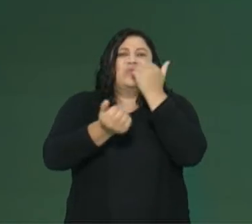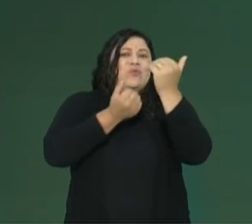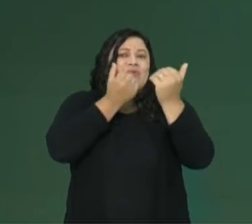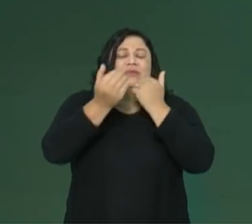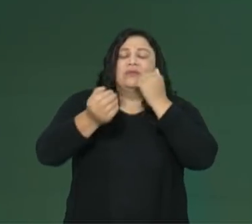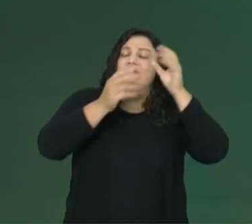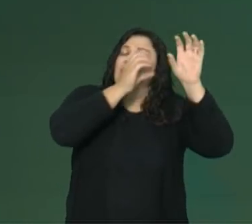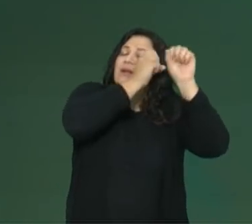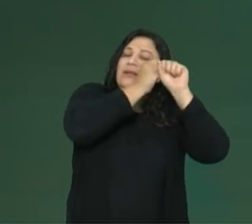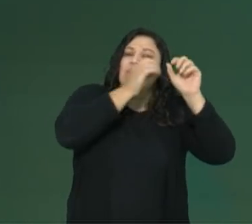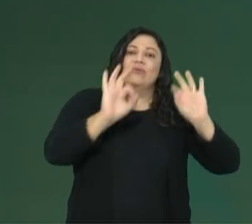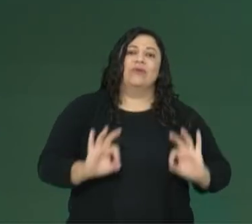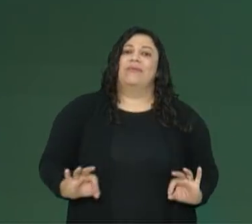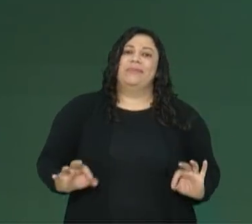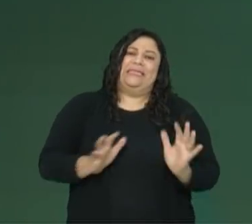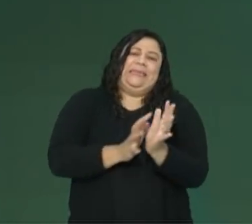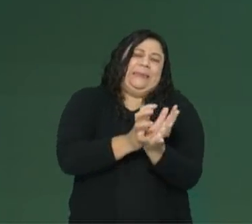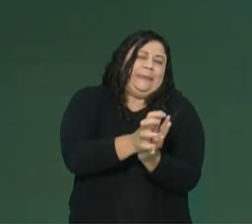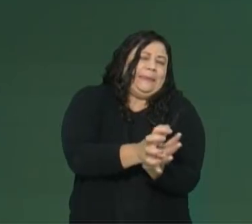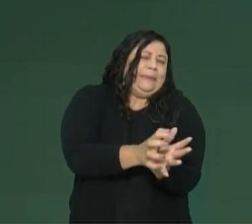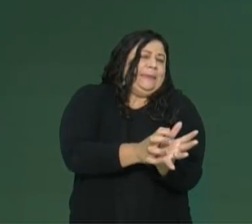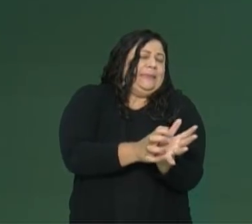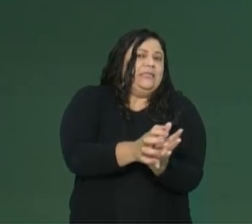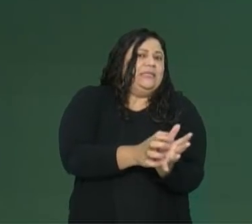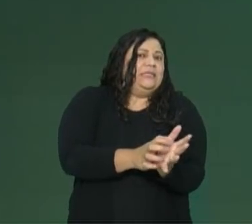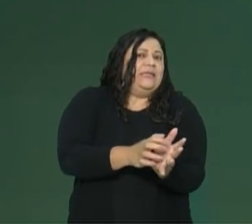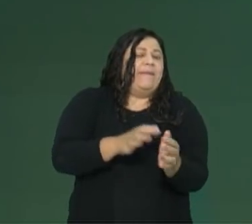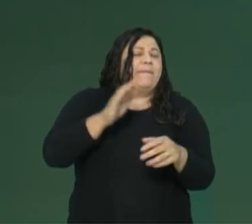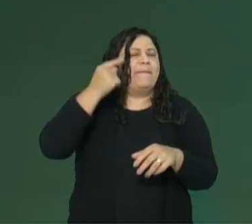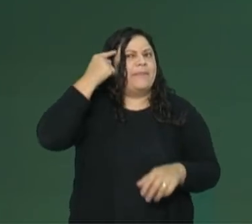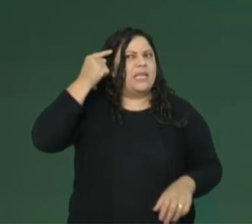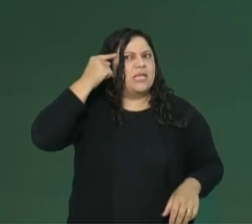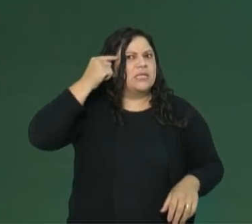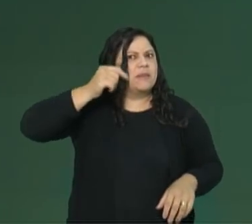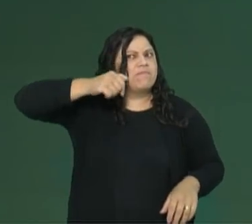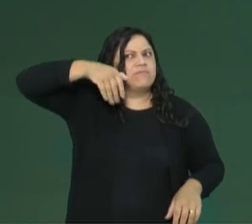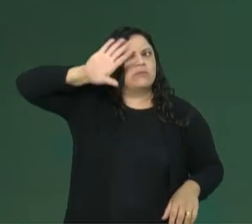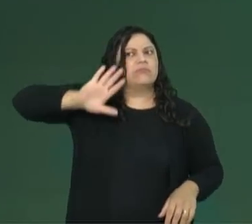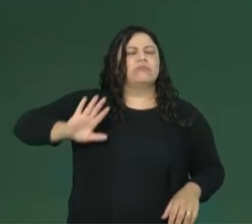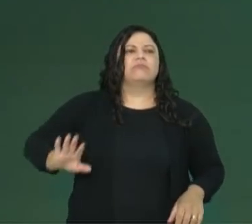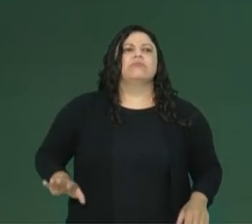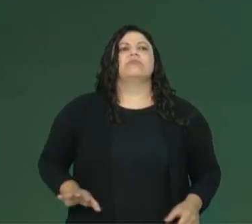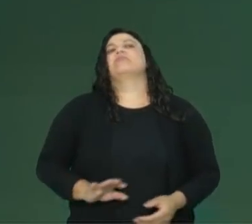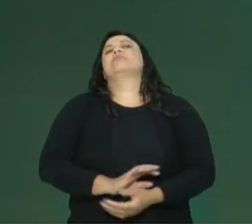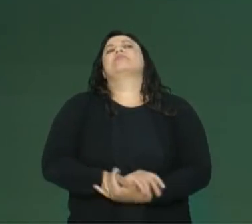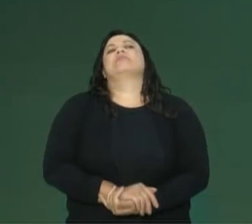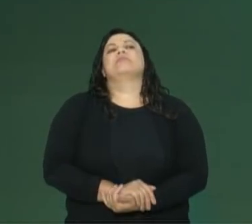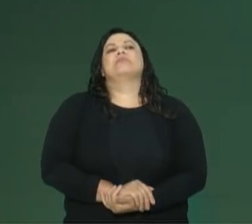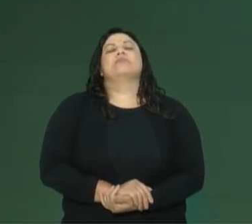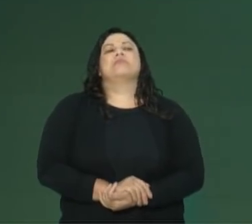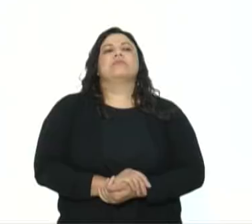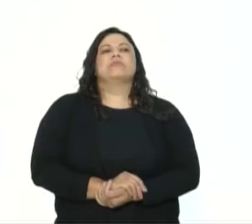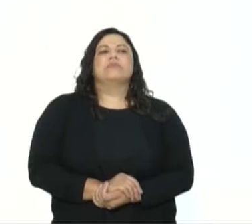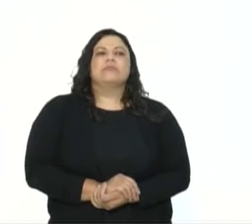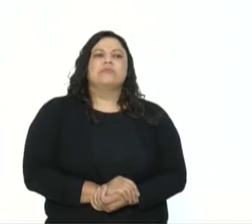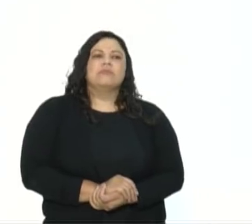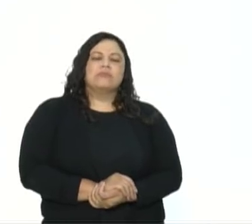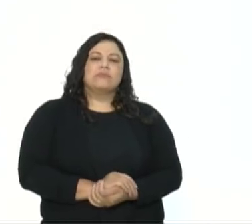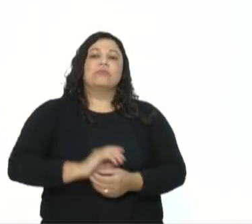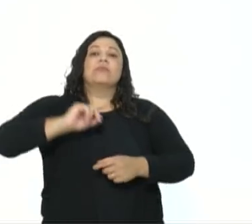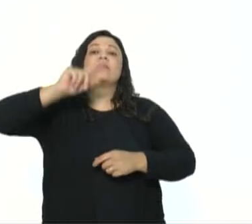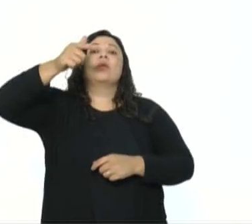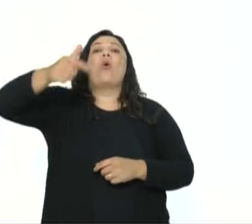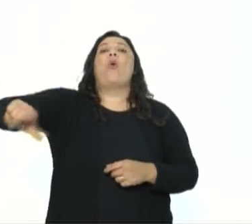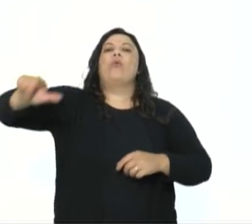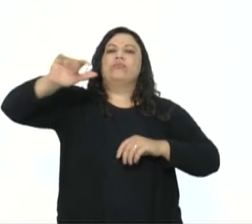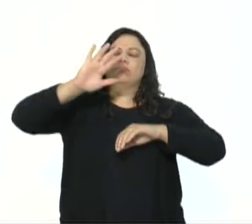demais. Imagine quem tem ali centenas de vermes como esse contaminando você. Entenderam? Outra